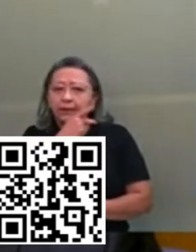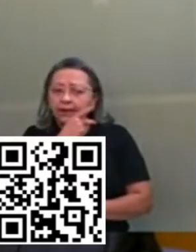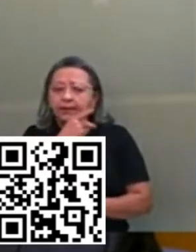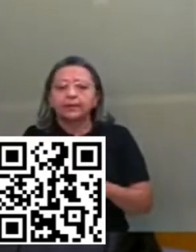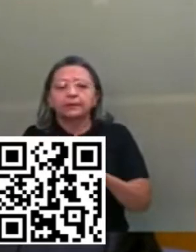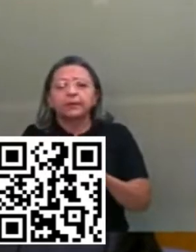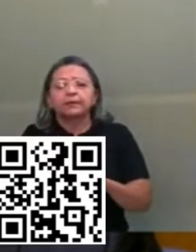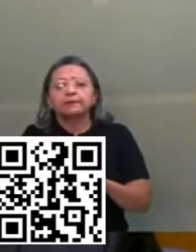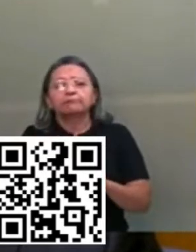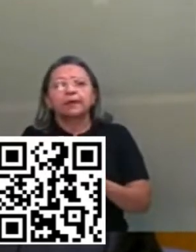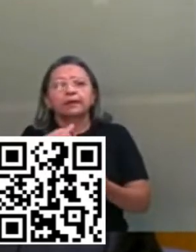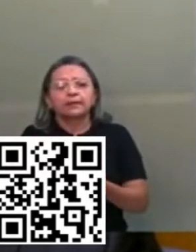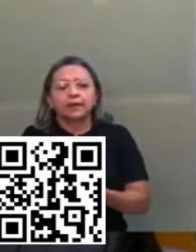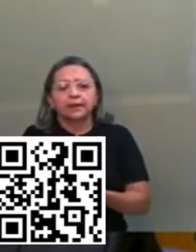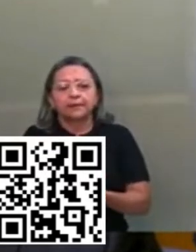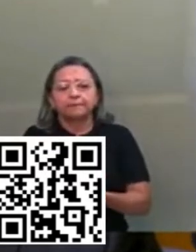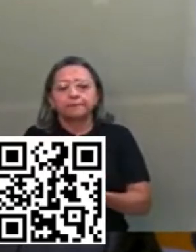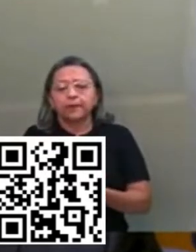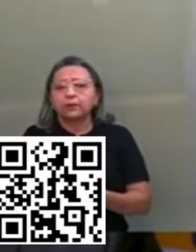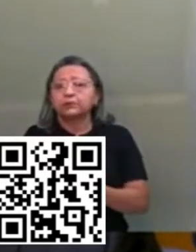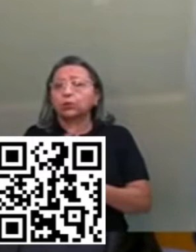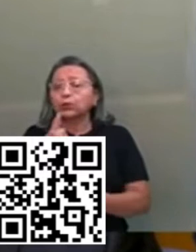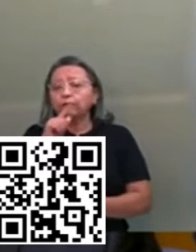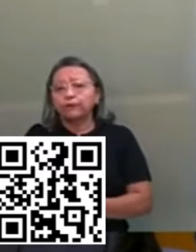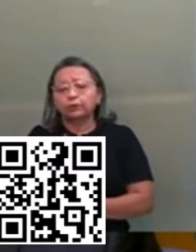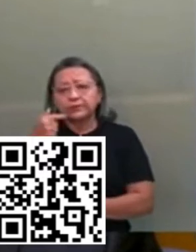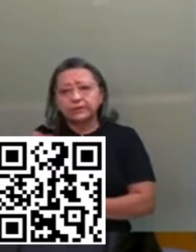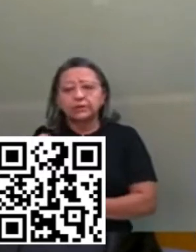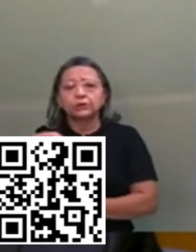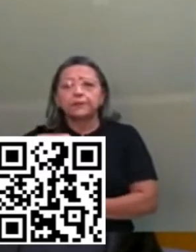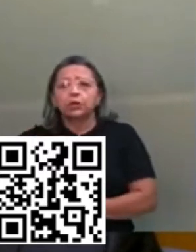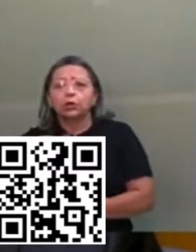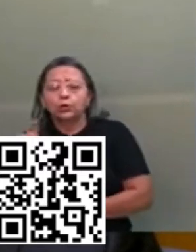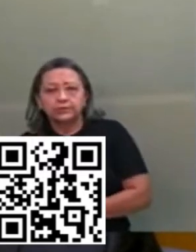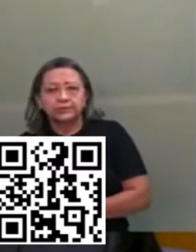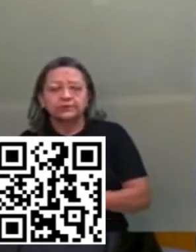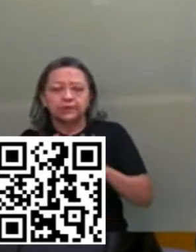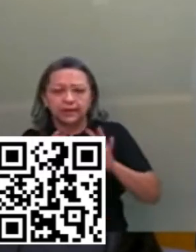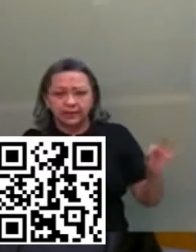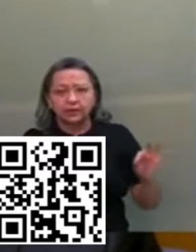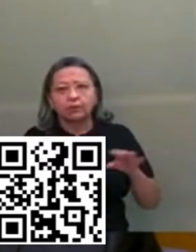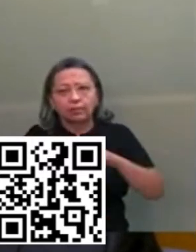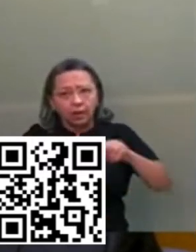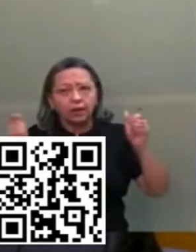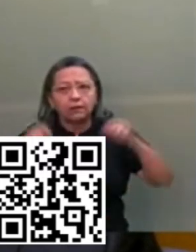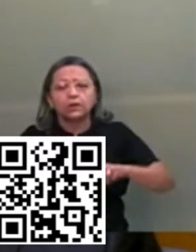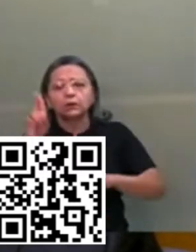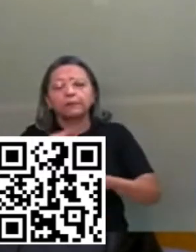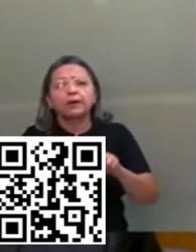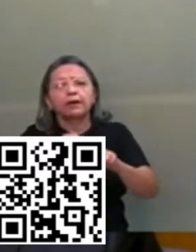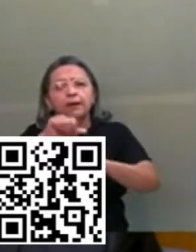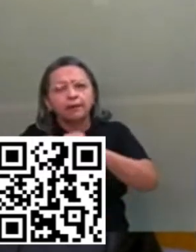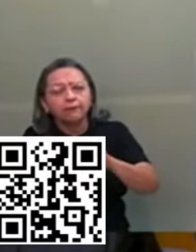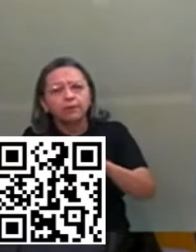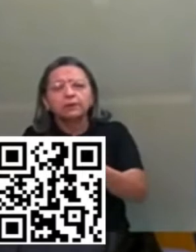perfazeremos até meados desse ano 1,7 milhões de hectares, terras que podem ser usadas para a reforma